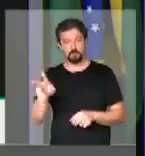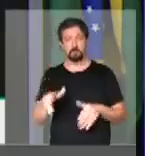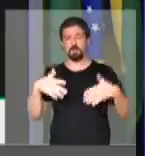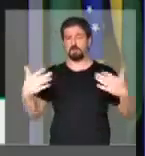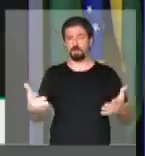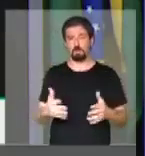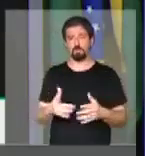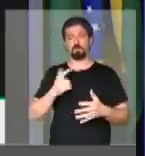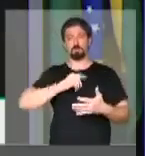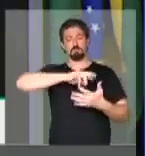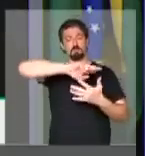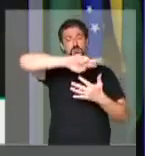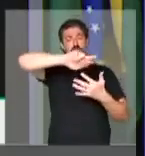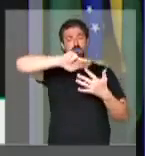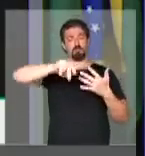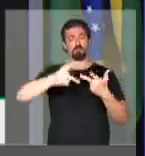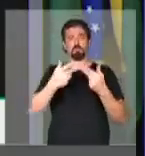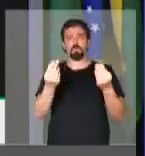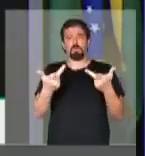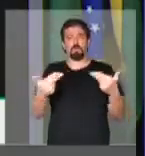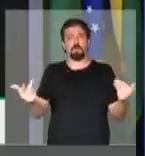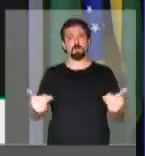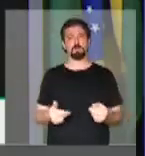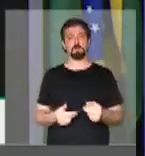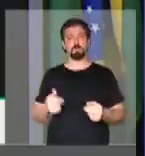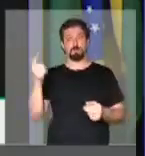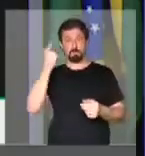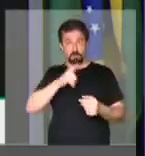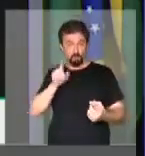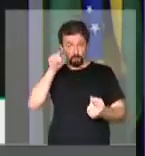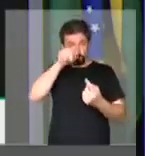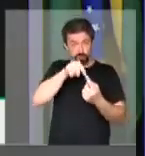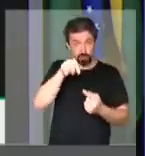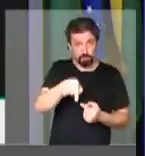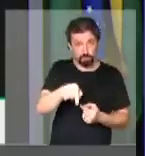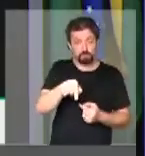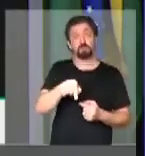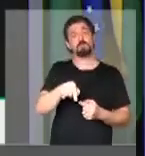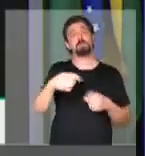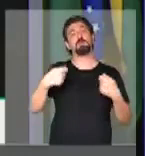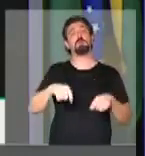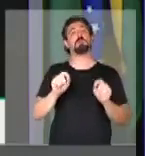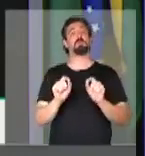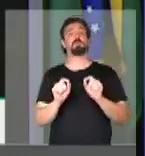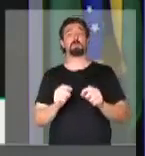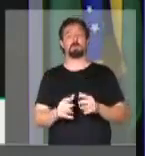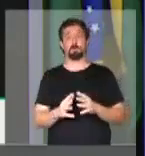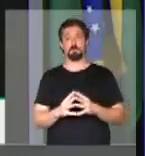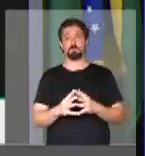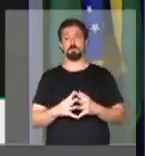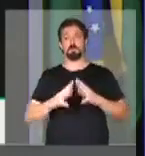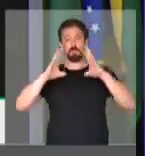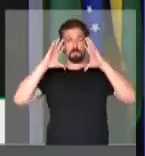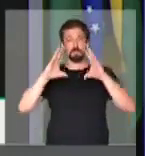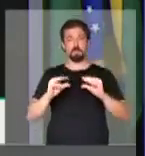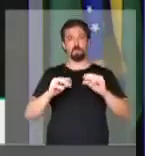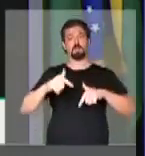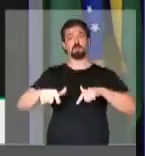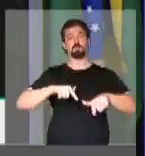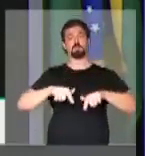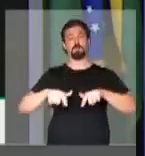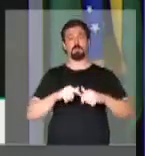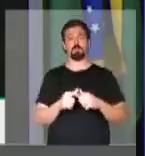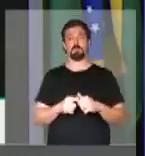Enfim, temos grandes missões pela frente. E para chegarmos aos objetivos, é necessário serenidade e